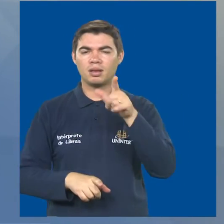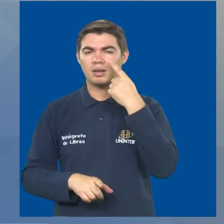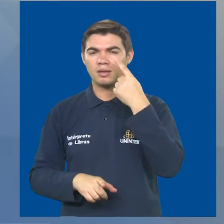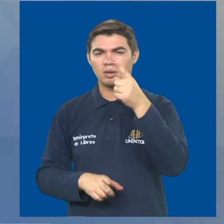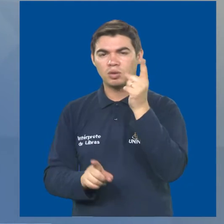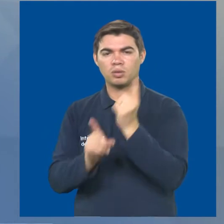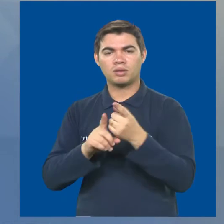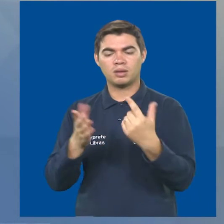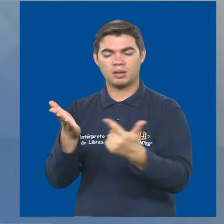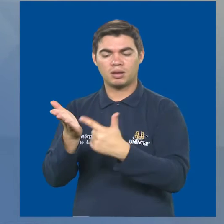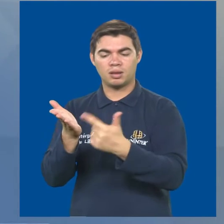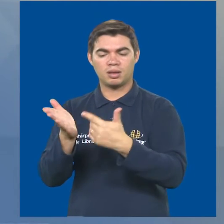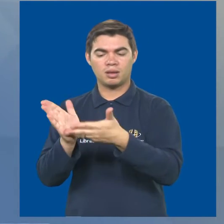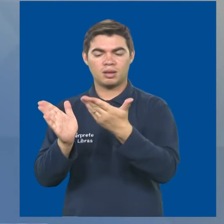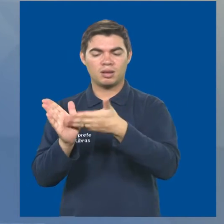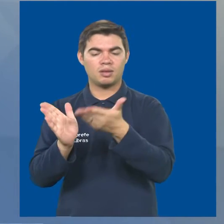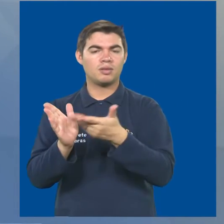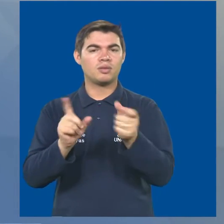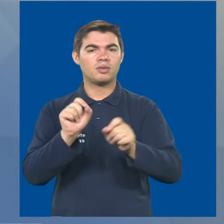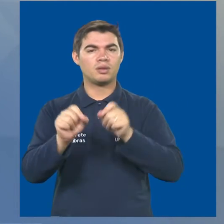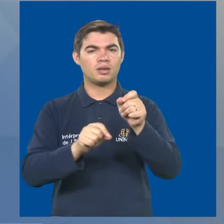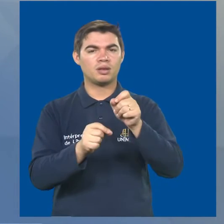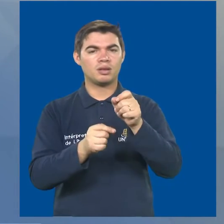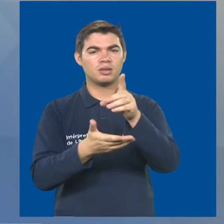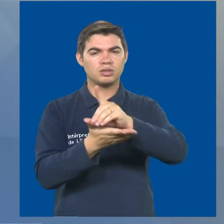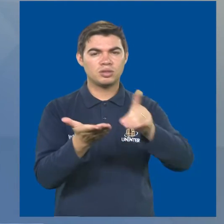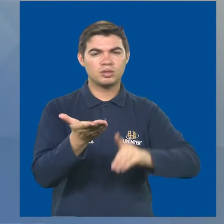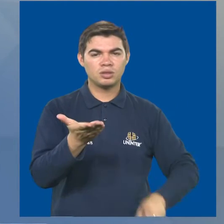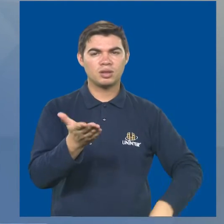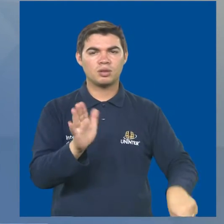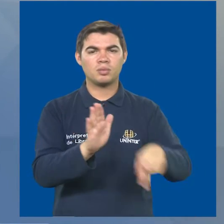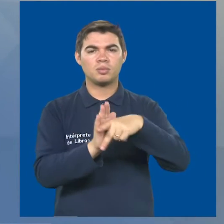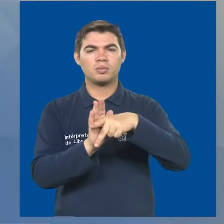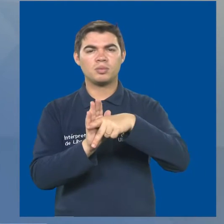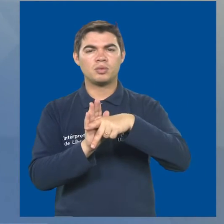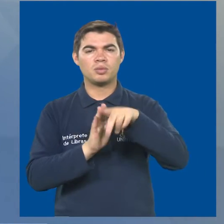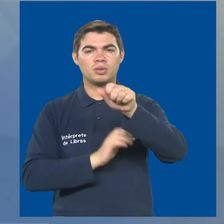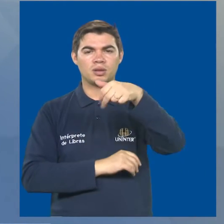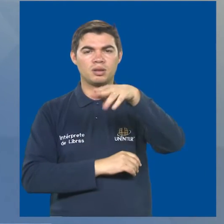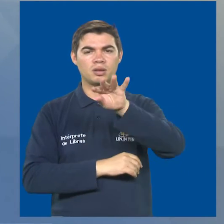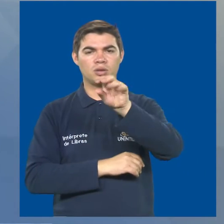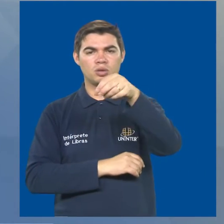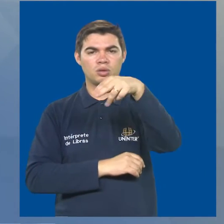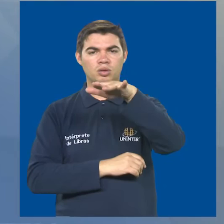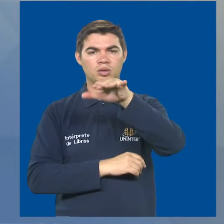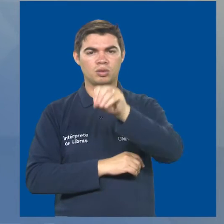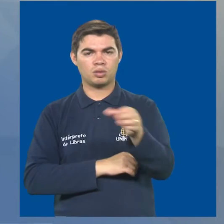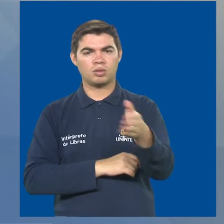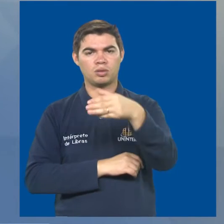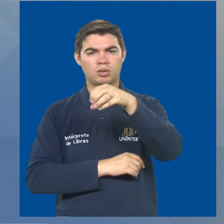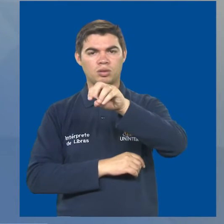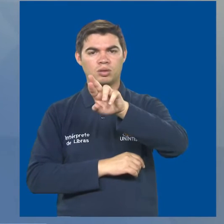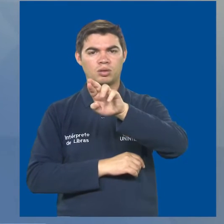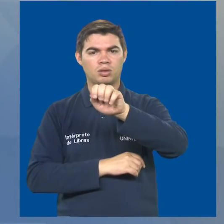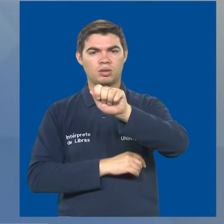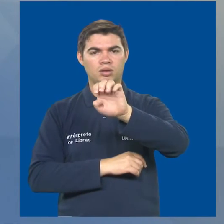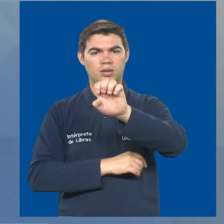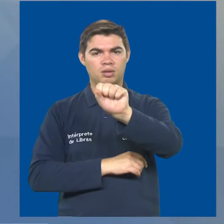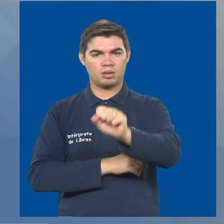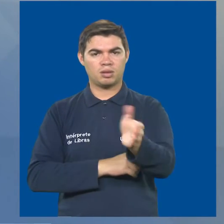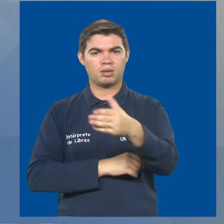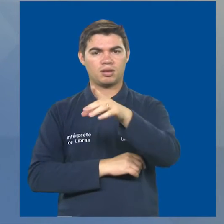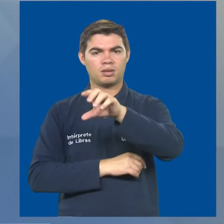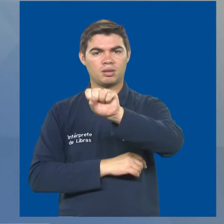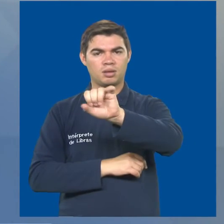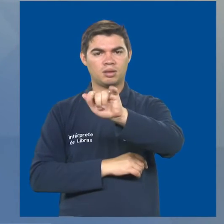que é o dicionário de antônio moraes silva é um dicionário que é escrito